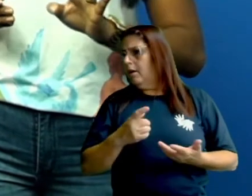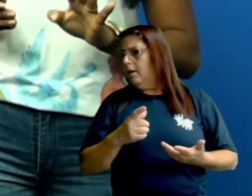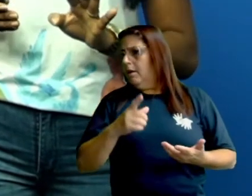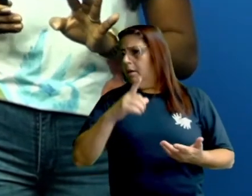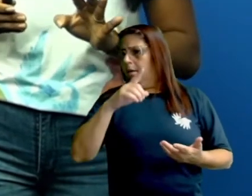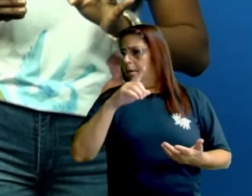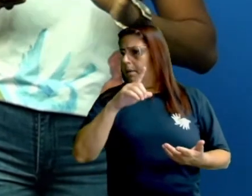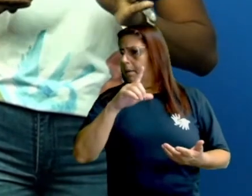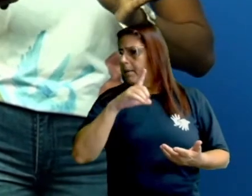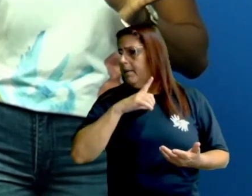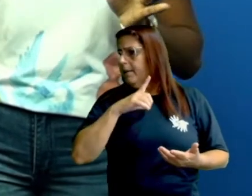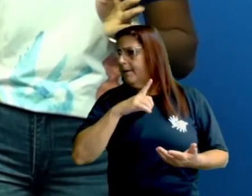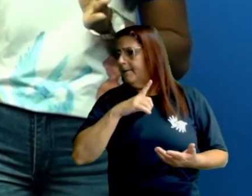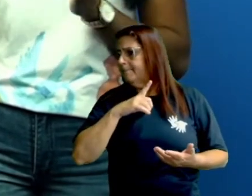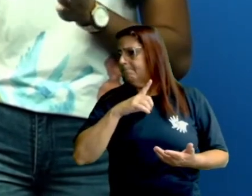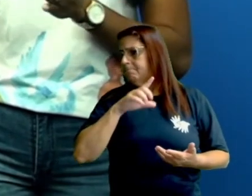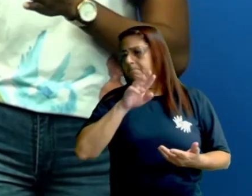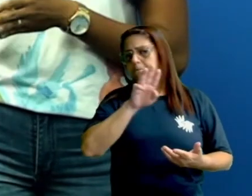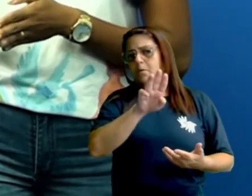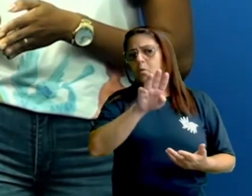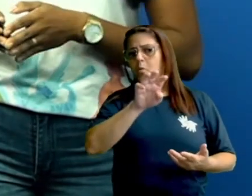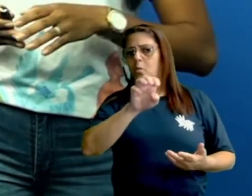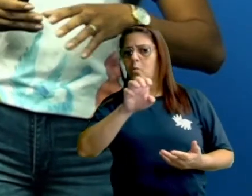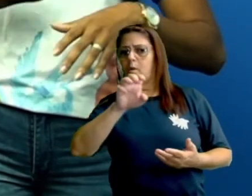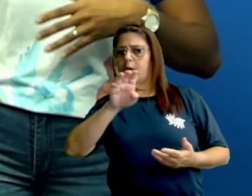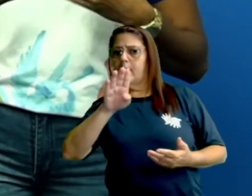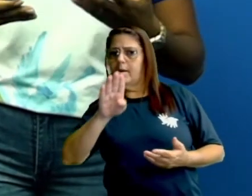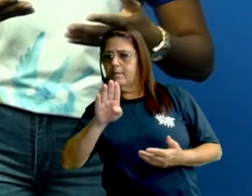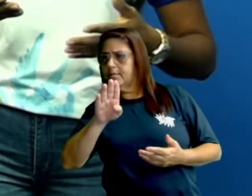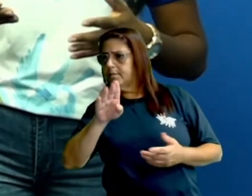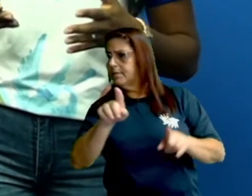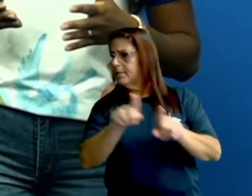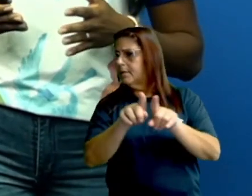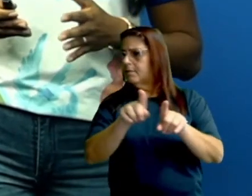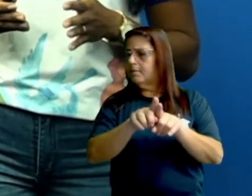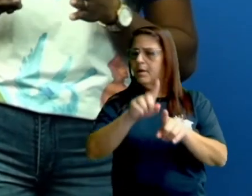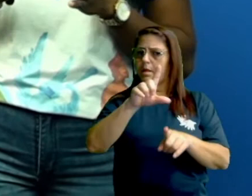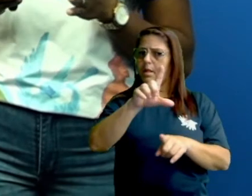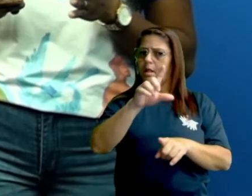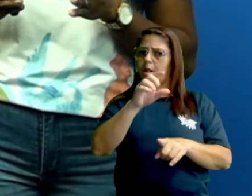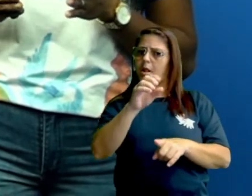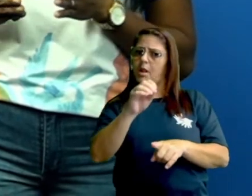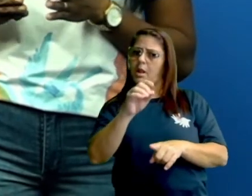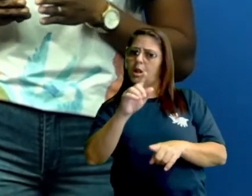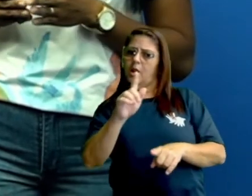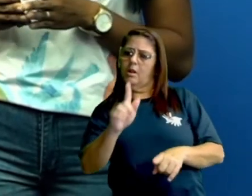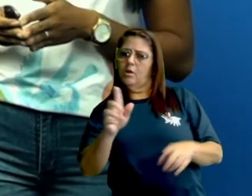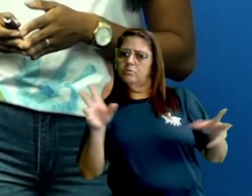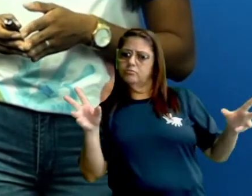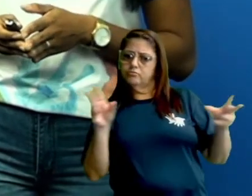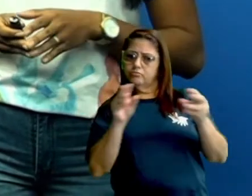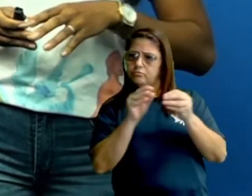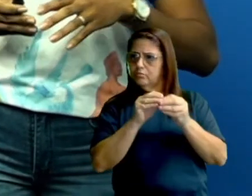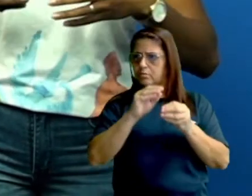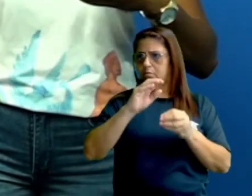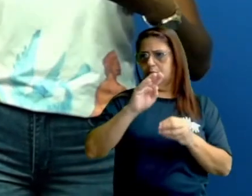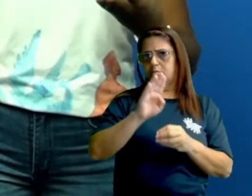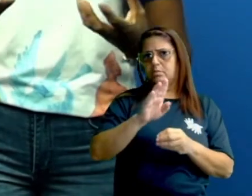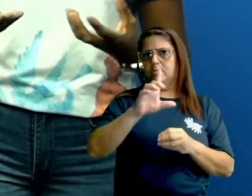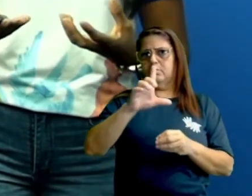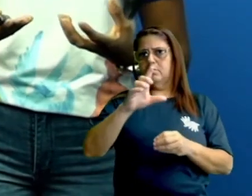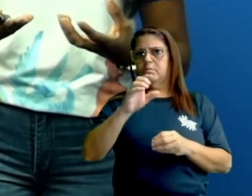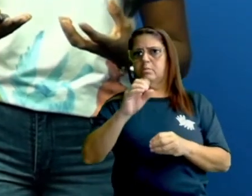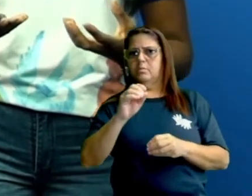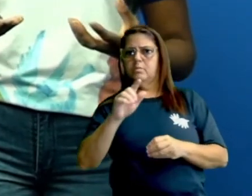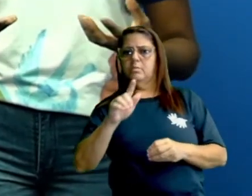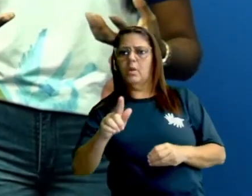duas palavrinhas que na verdade é o weblog, mas ficou popularizada só pela abreviação blog, que é um tipo